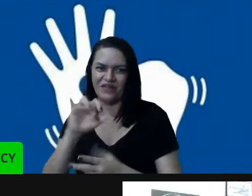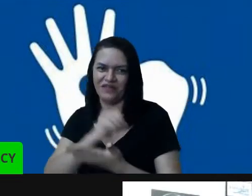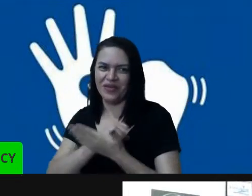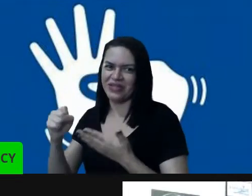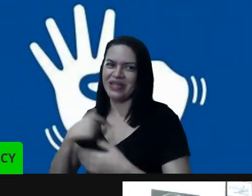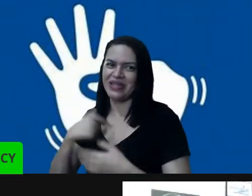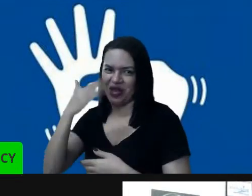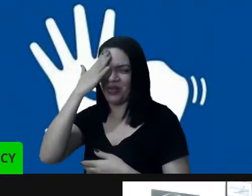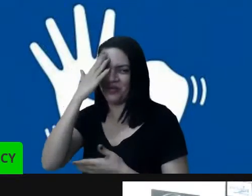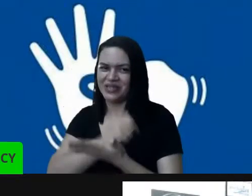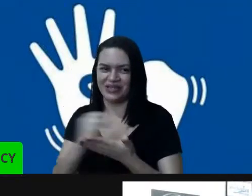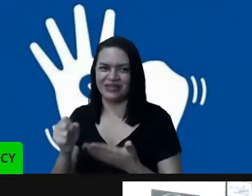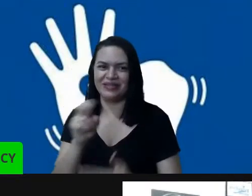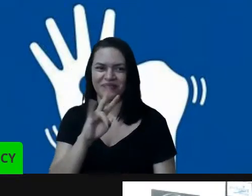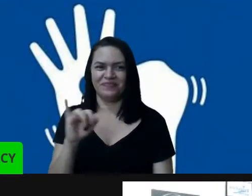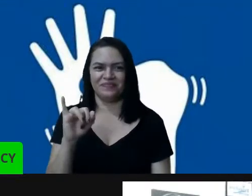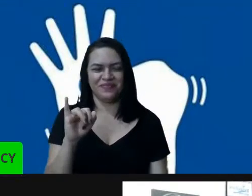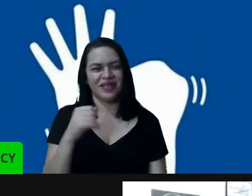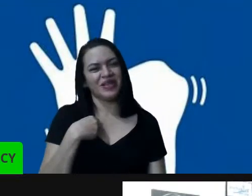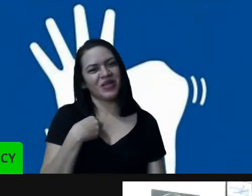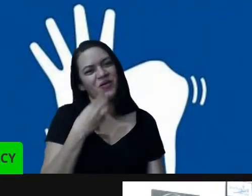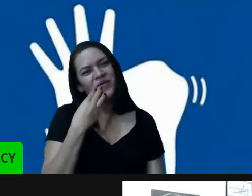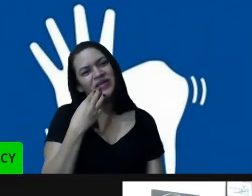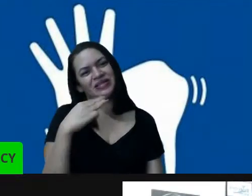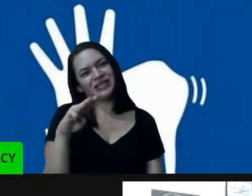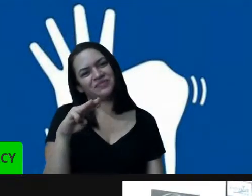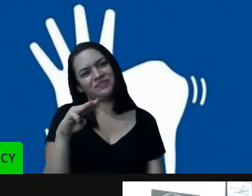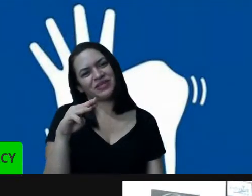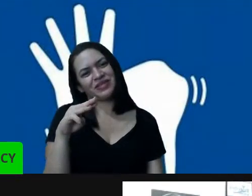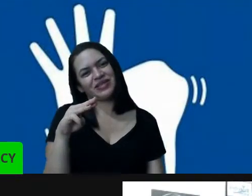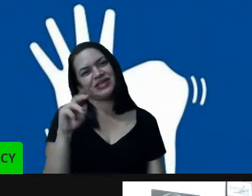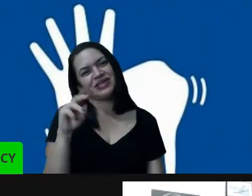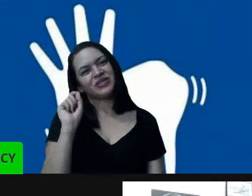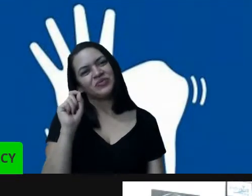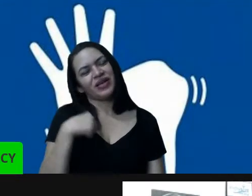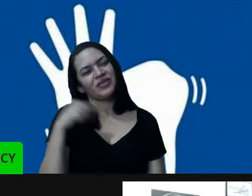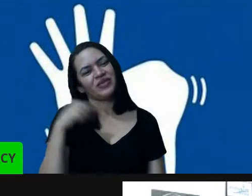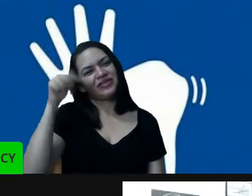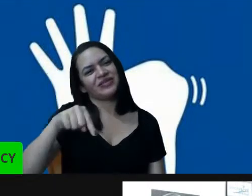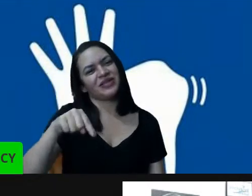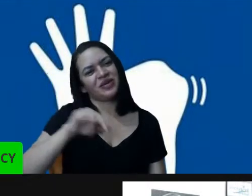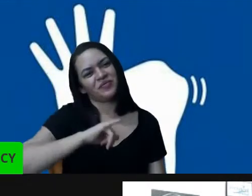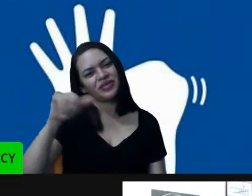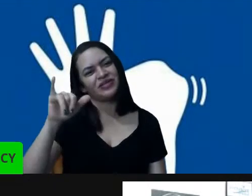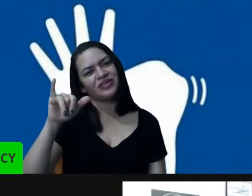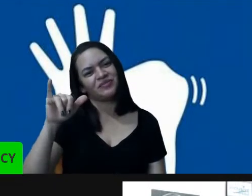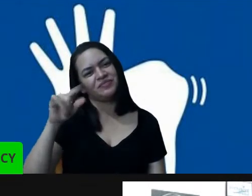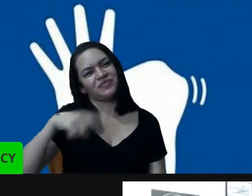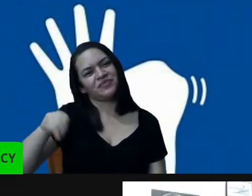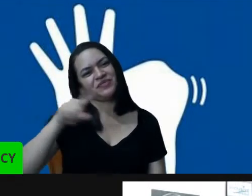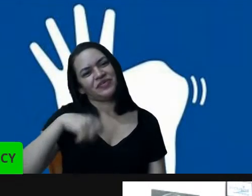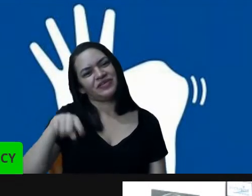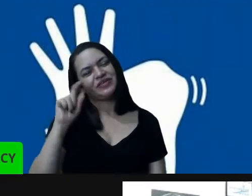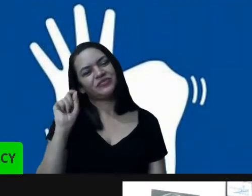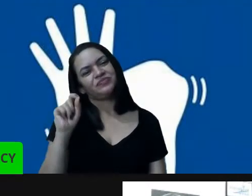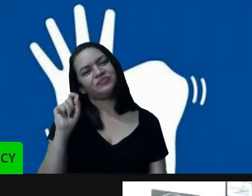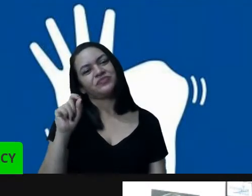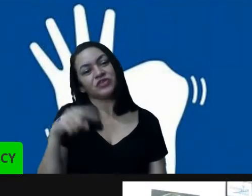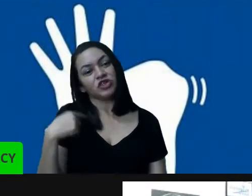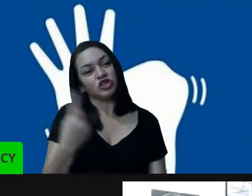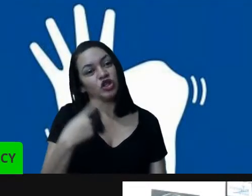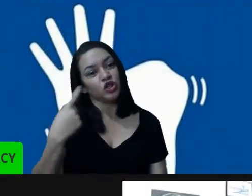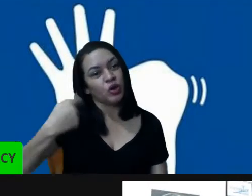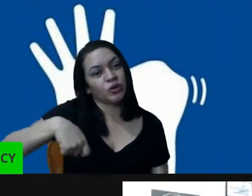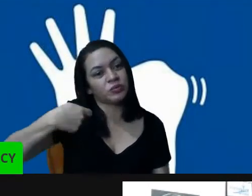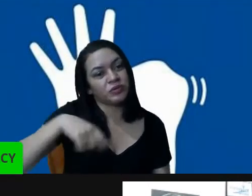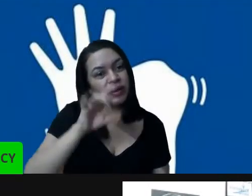vai. Então, essa mensagem que eu tenho que deixar que para deixar com vocês, vai passar. Mas a gente precisa fazer, cada um